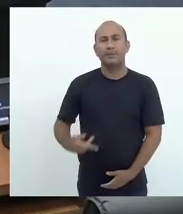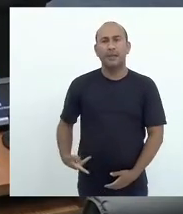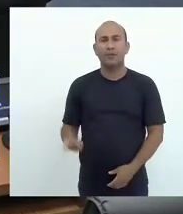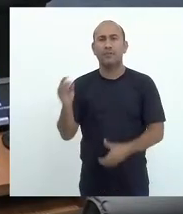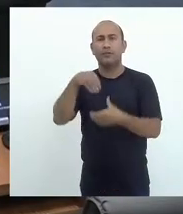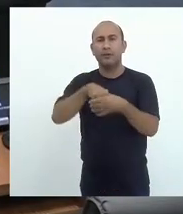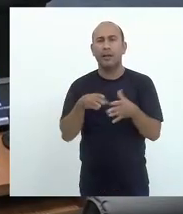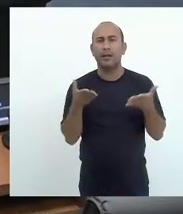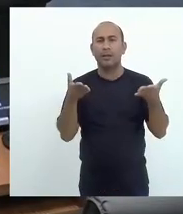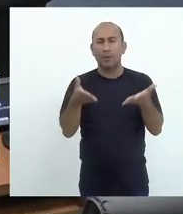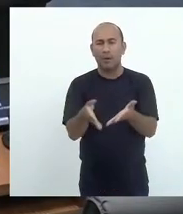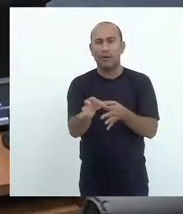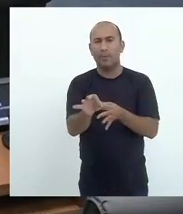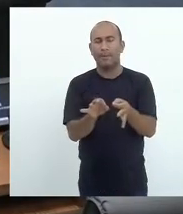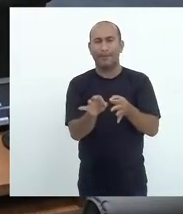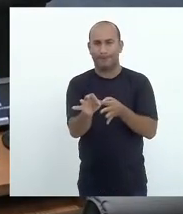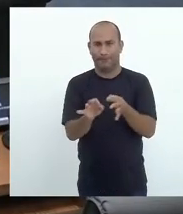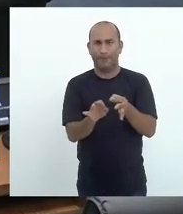o projeto do...